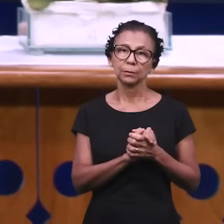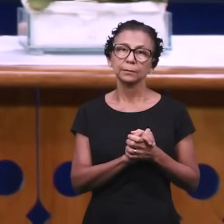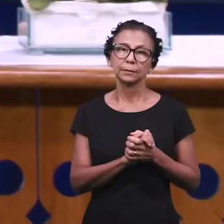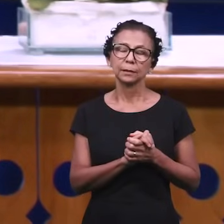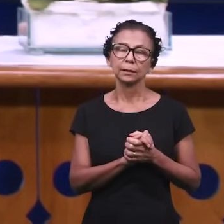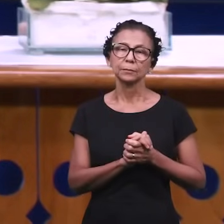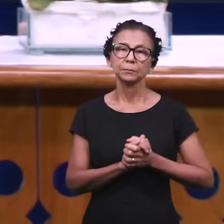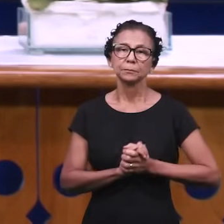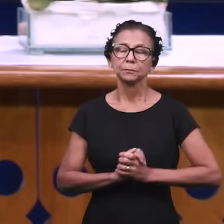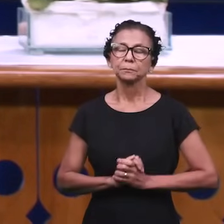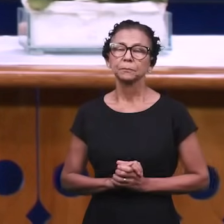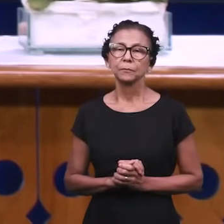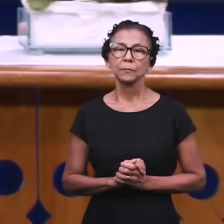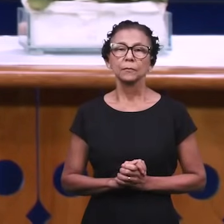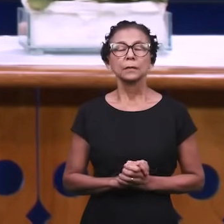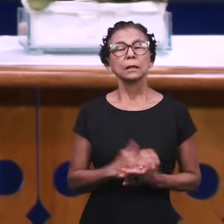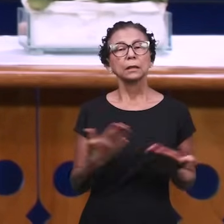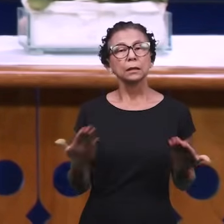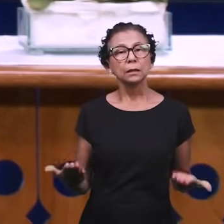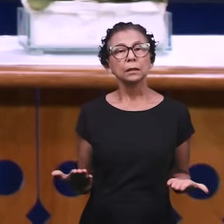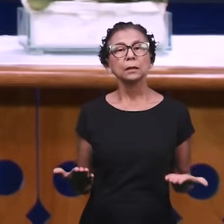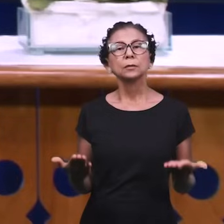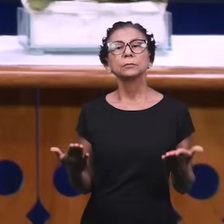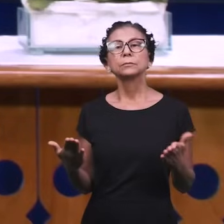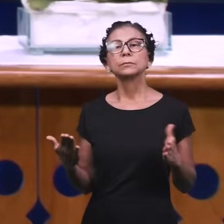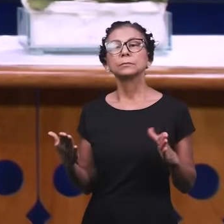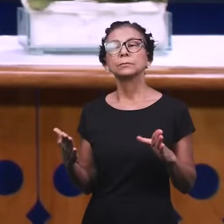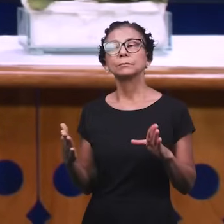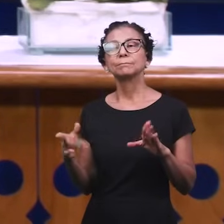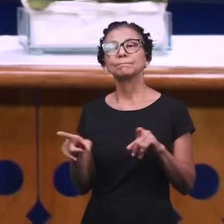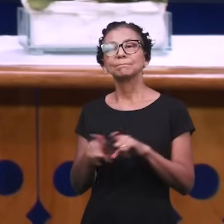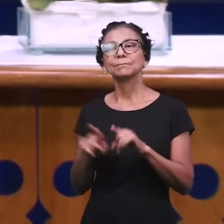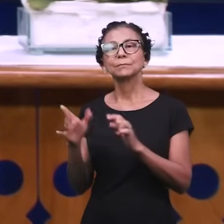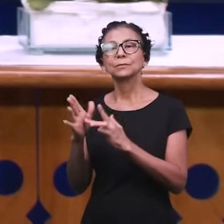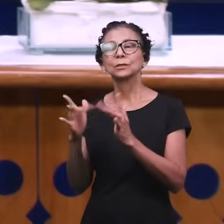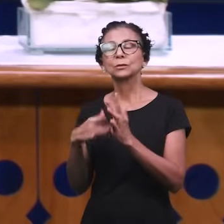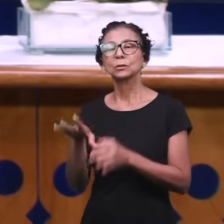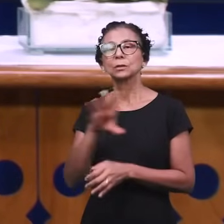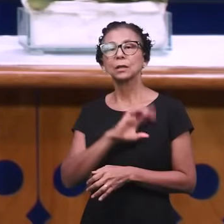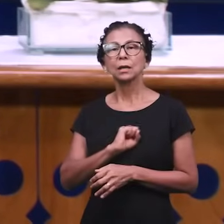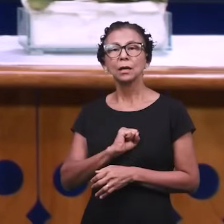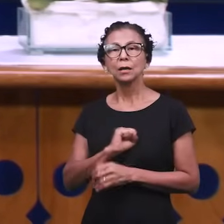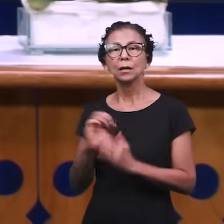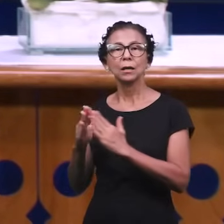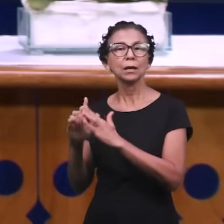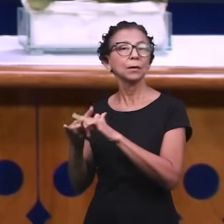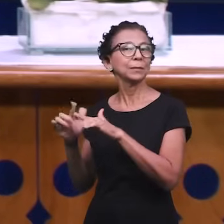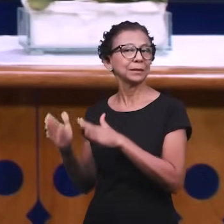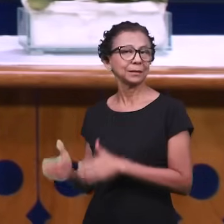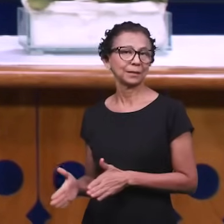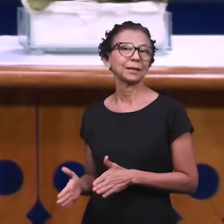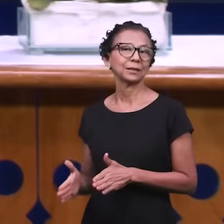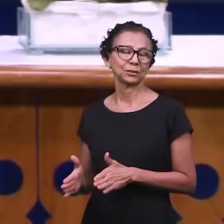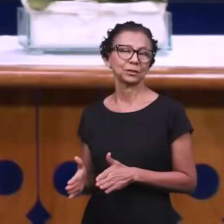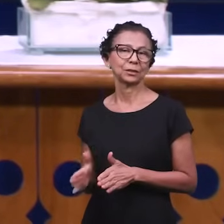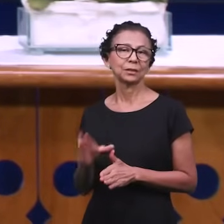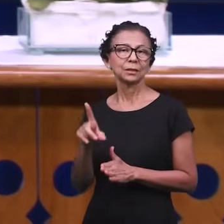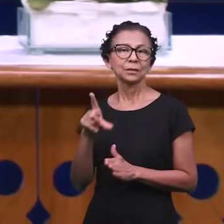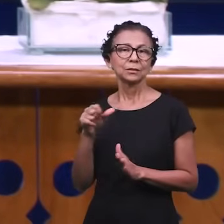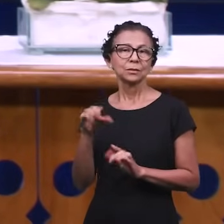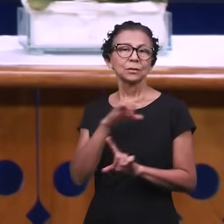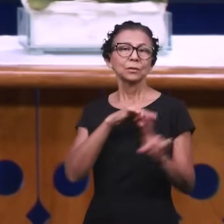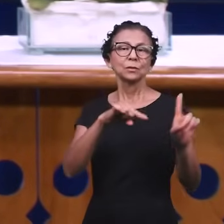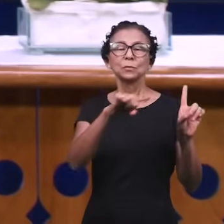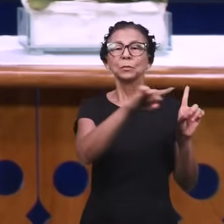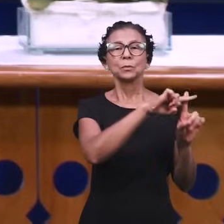também nos ama profundamente. Ele ama a sua igreja, porque ele deu a sua vida pela sua noiva, aquela